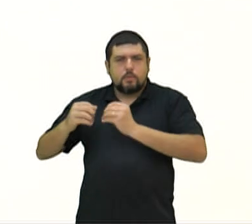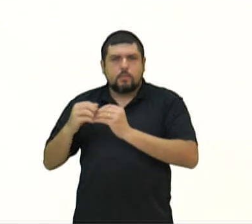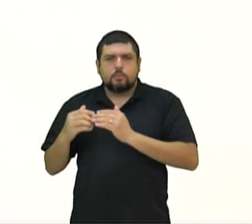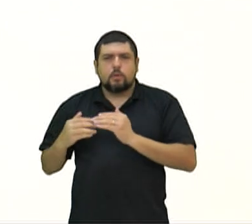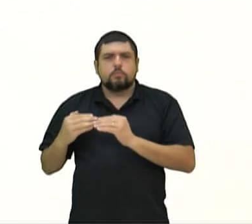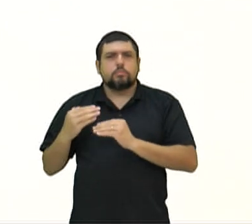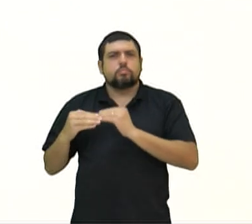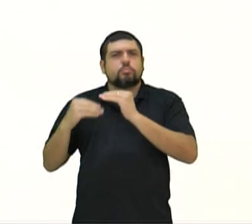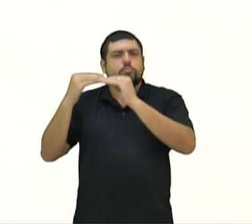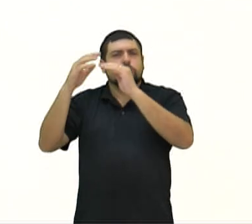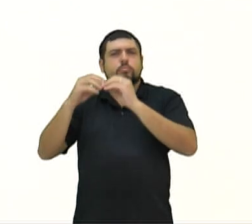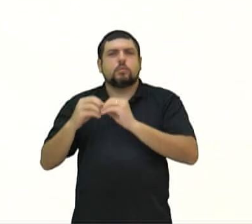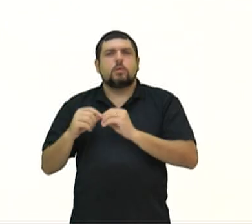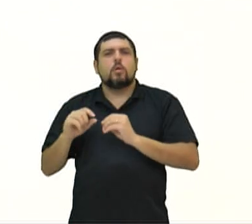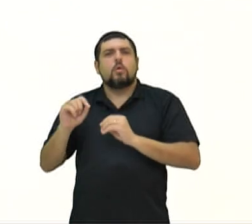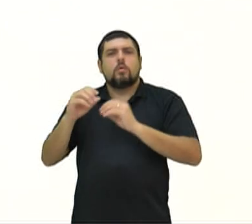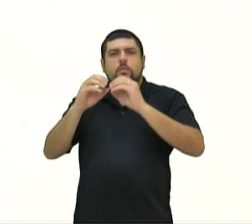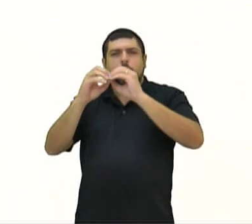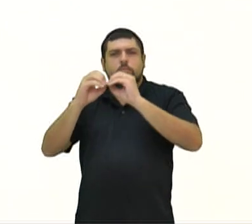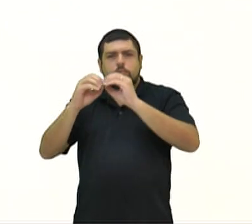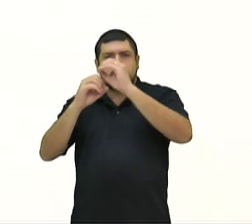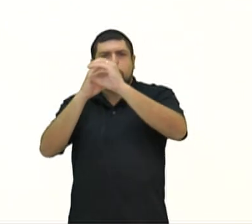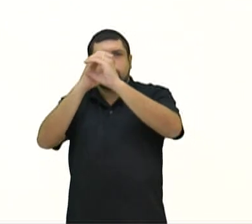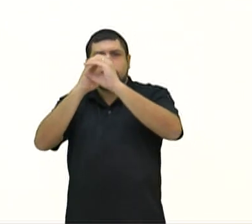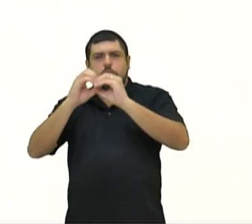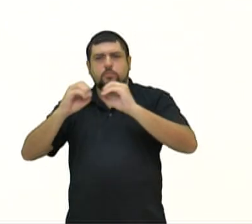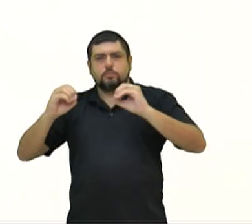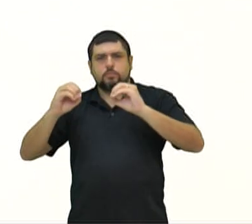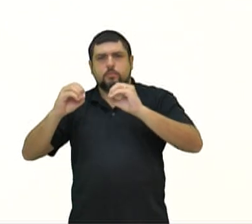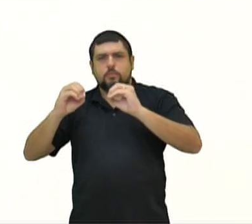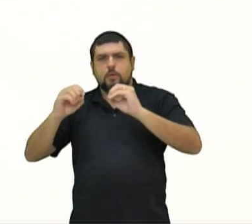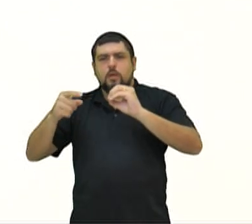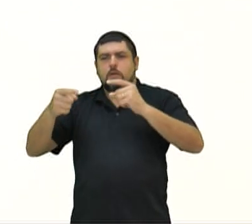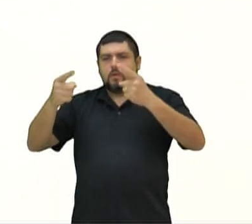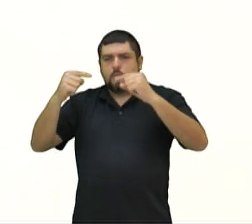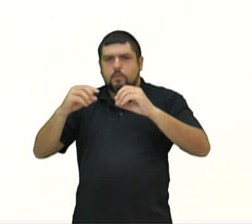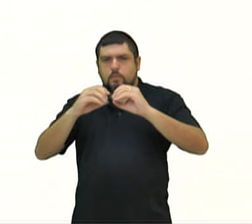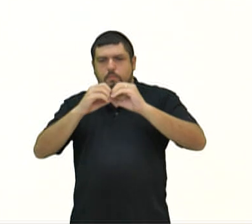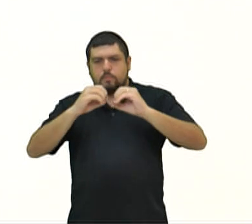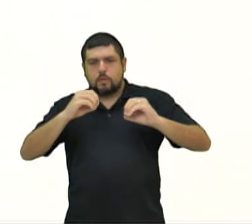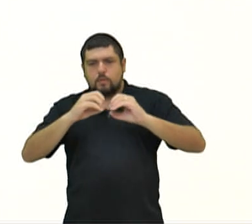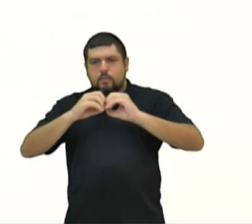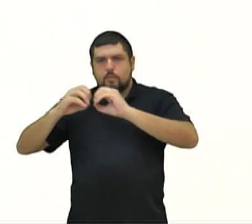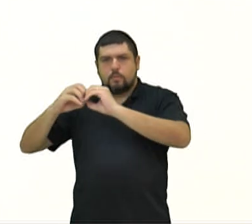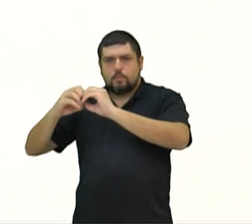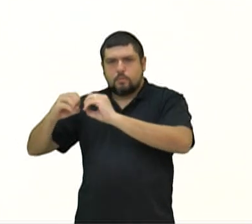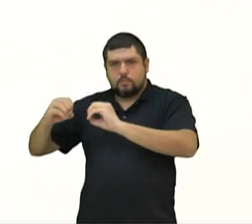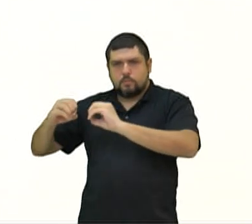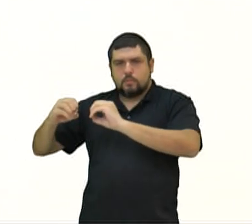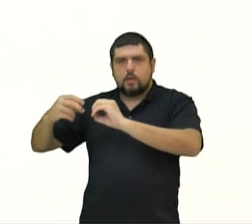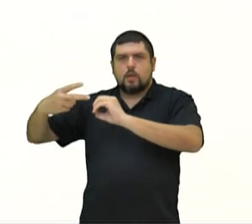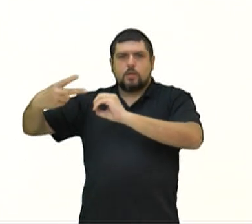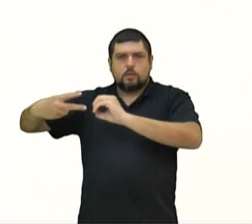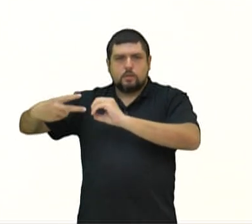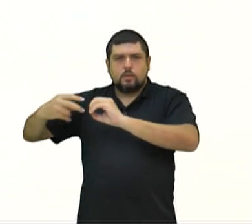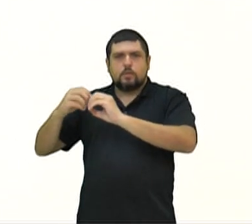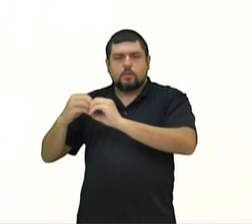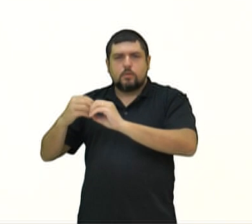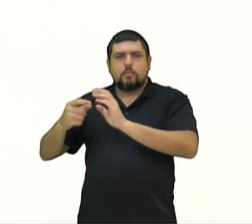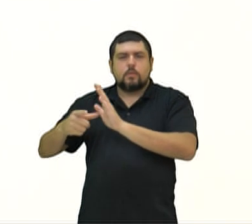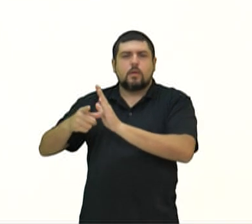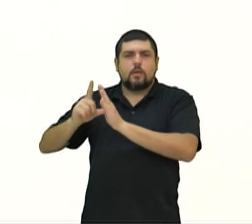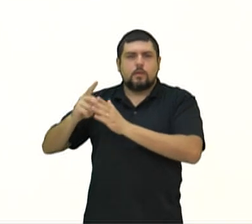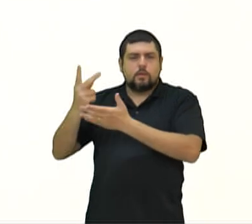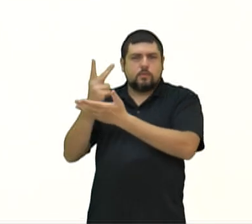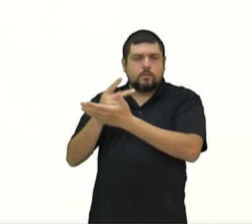tornam espermatócitos primários. Esse sofre a primeira divisão da meiose e originam as suas células haploides dos secundários que eu mostrei no desenho anterior